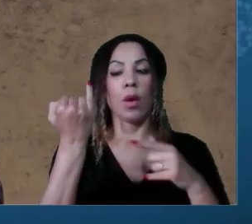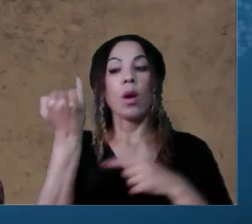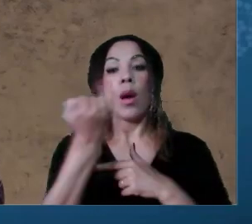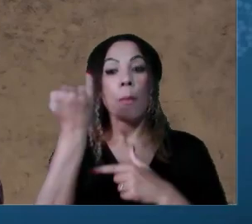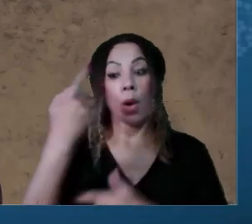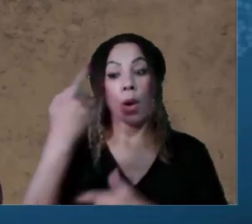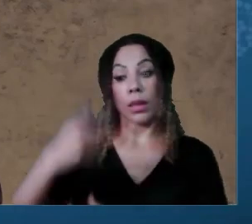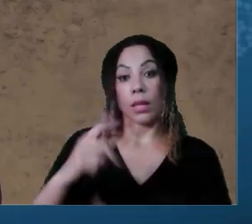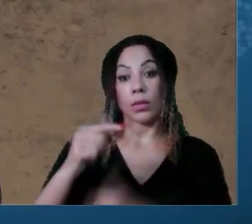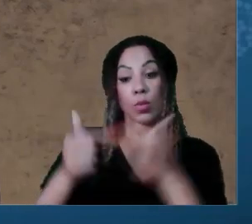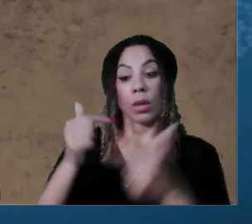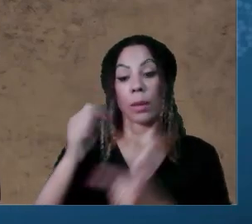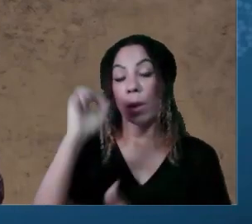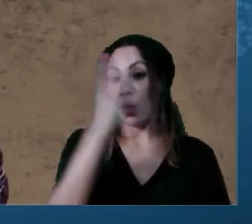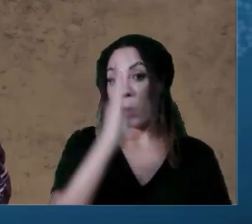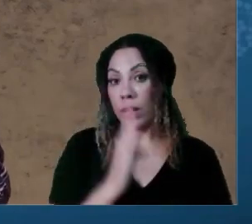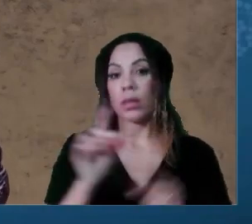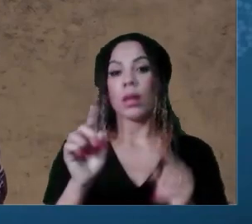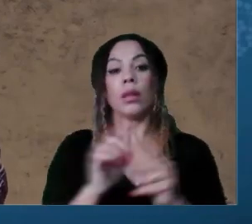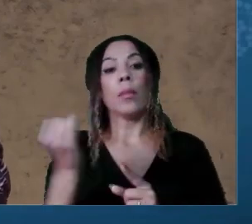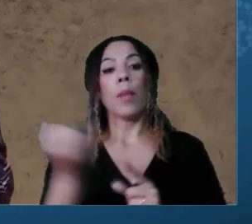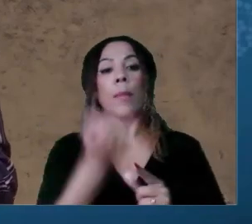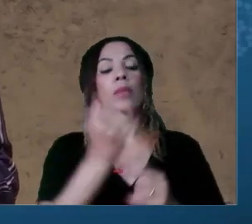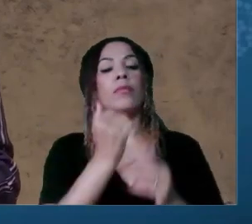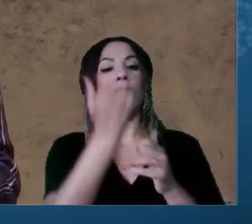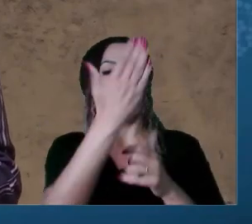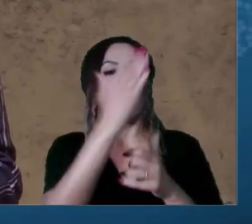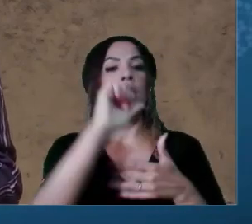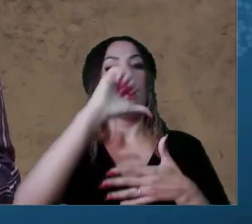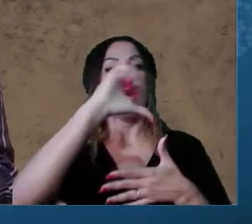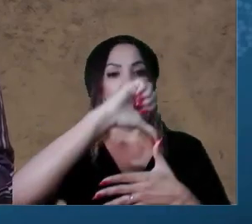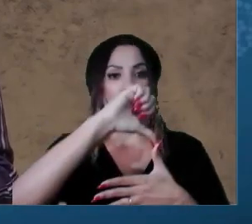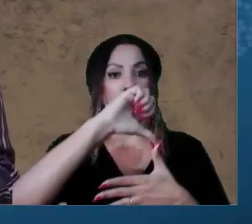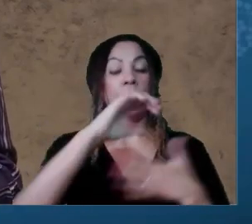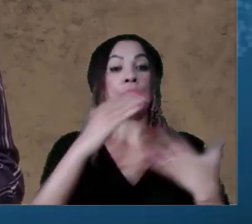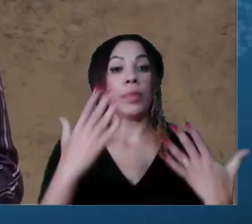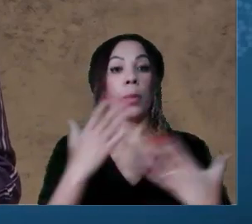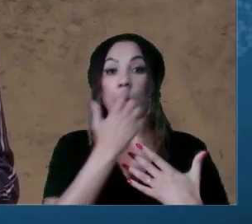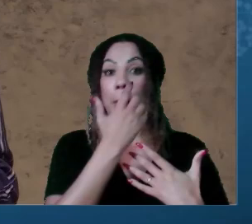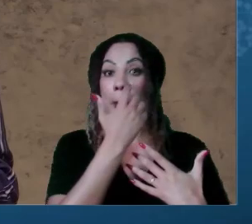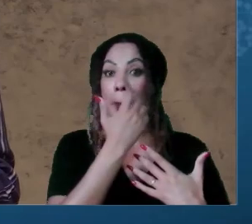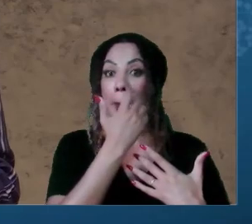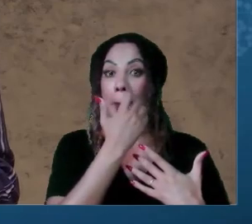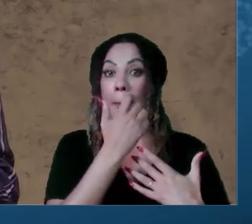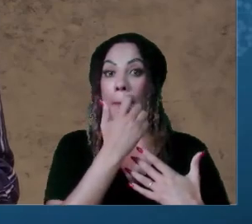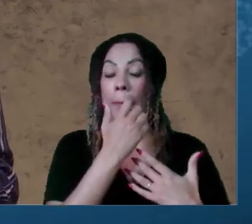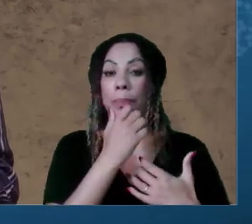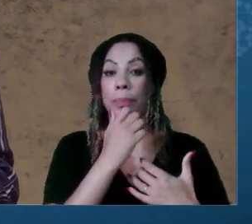como para a América Latina, né. Então, a gente tem uma série